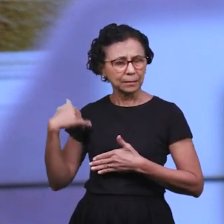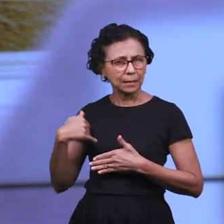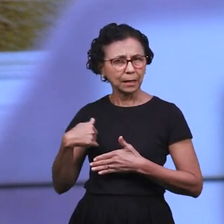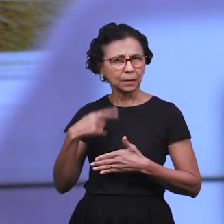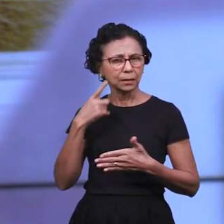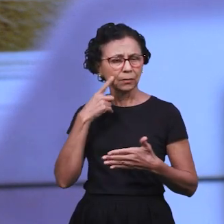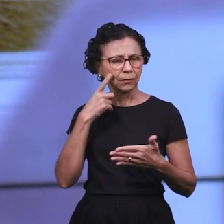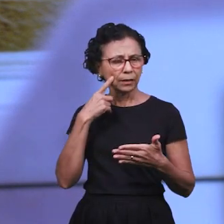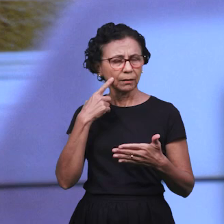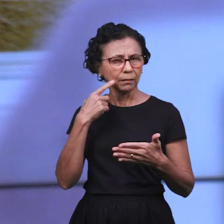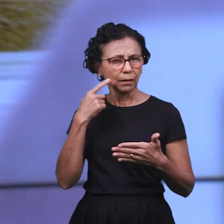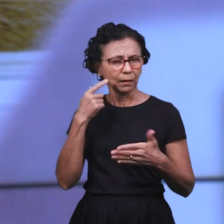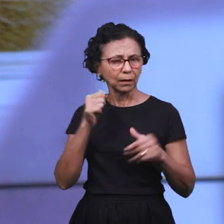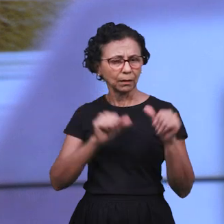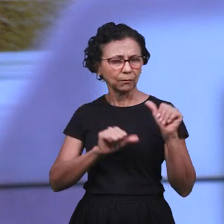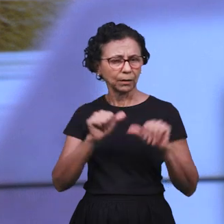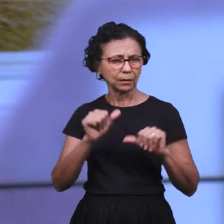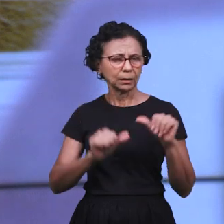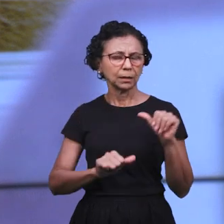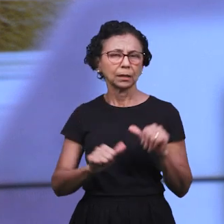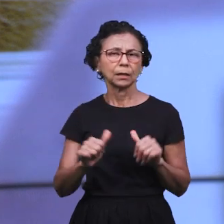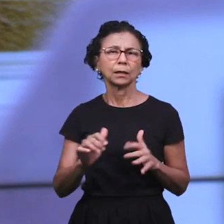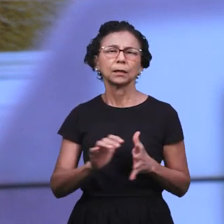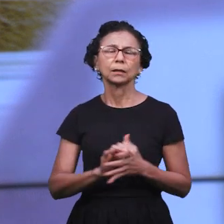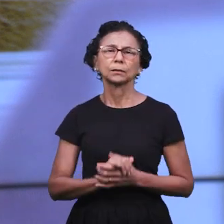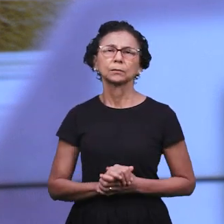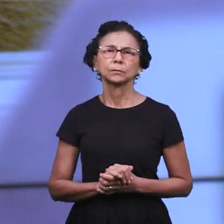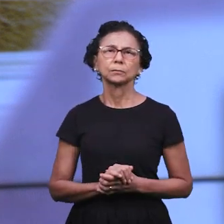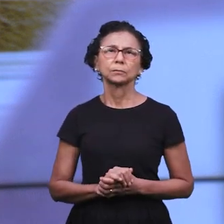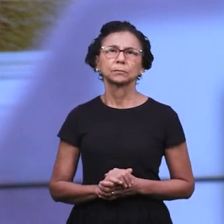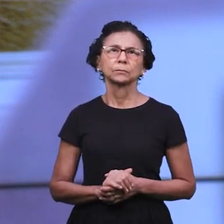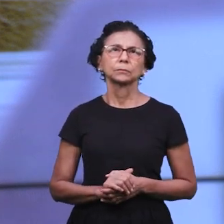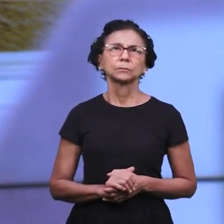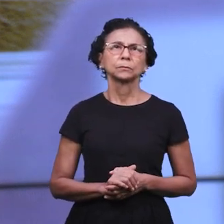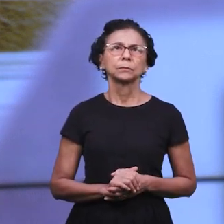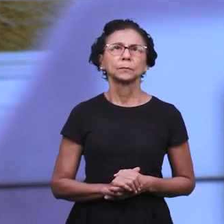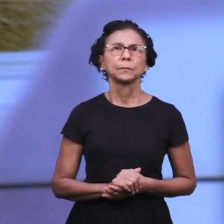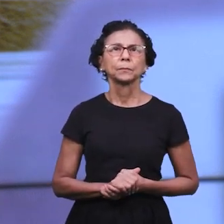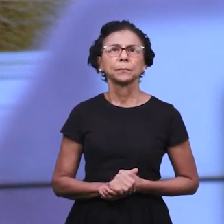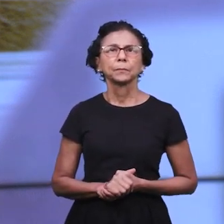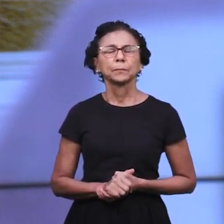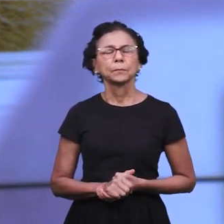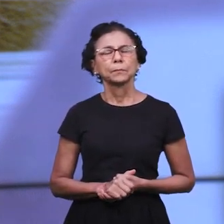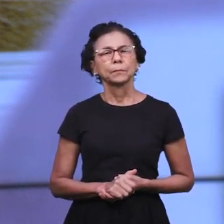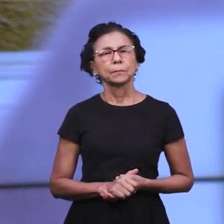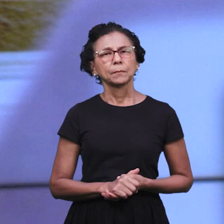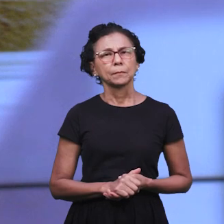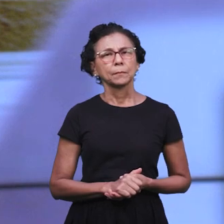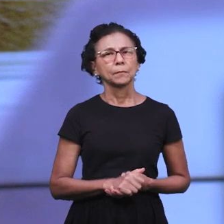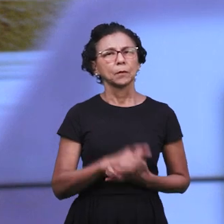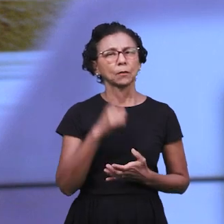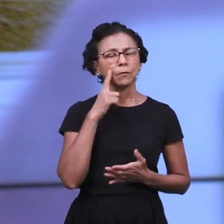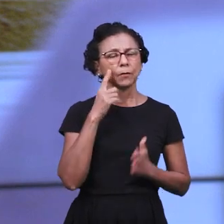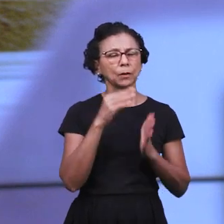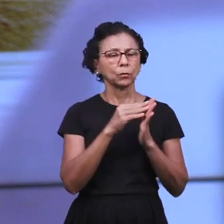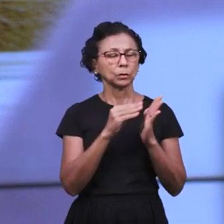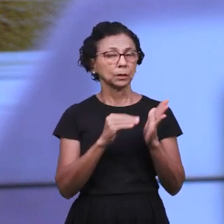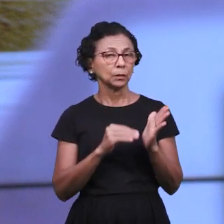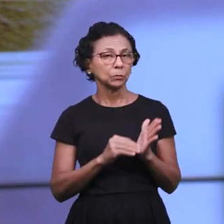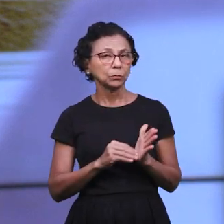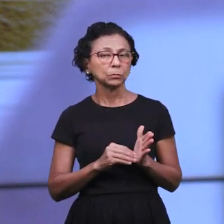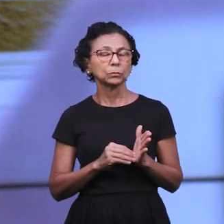preparação técnico do desenvolvimento da prova em relação ao conteúdo e ao